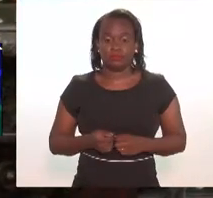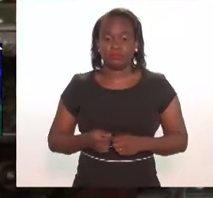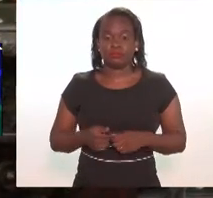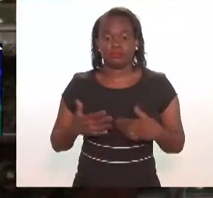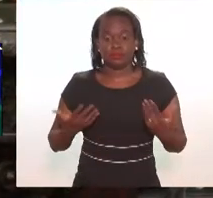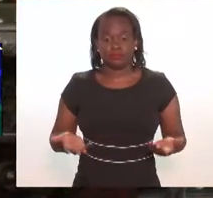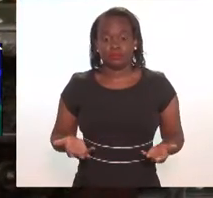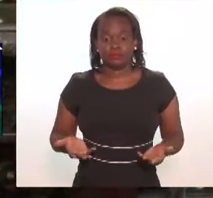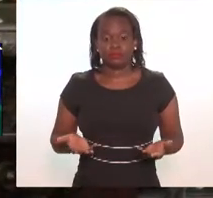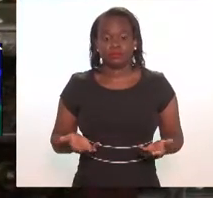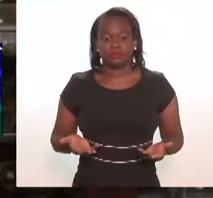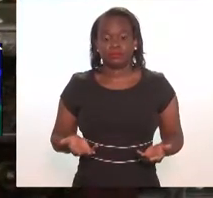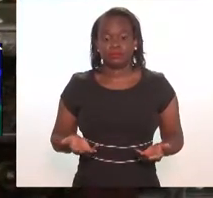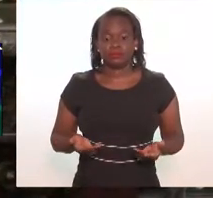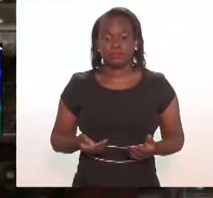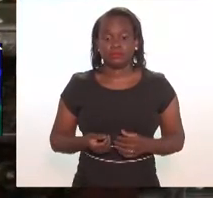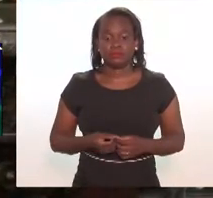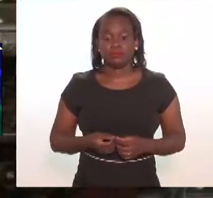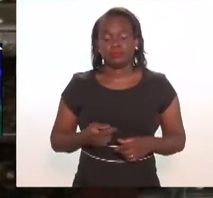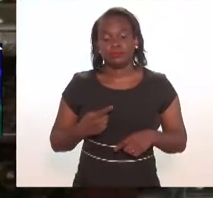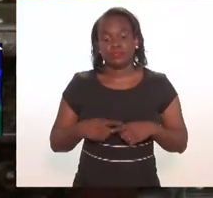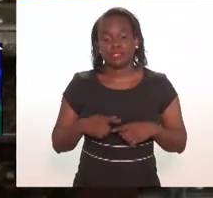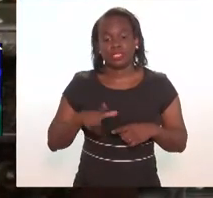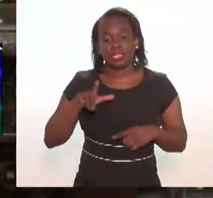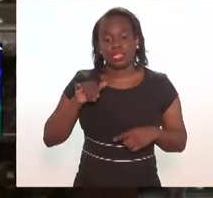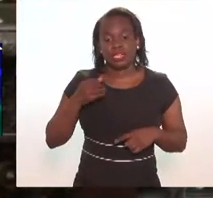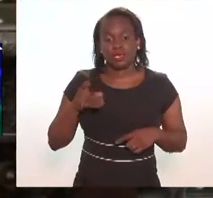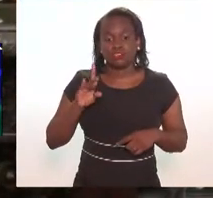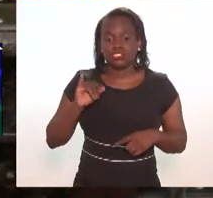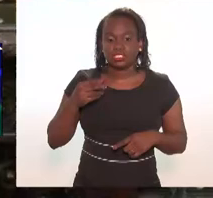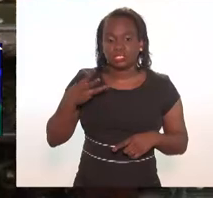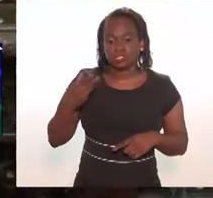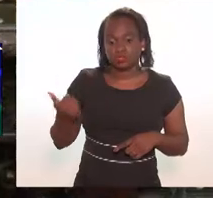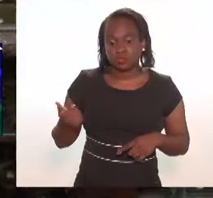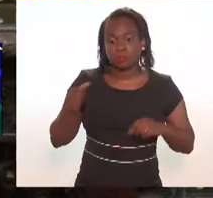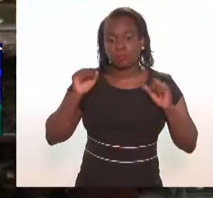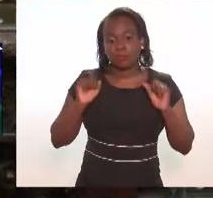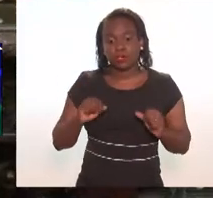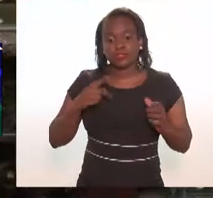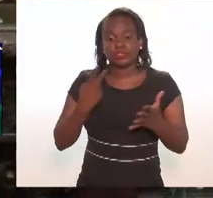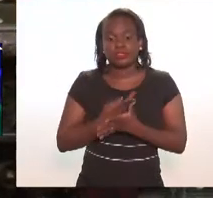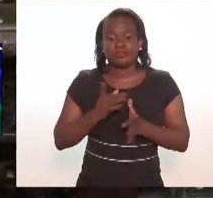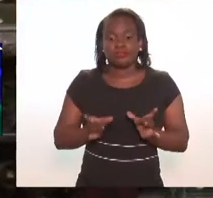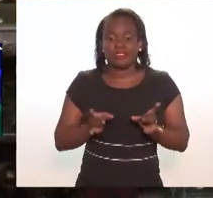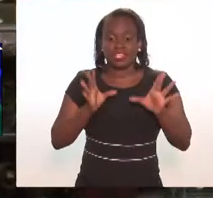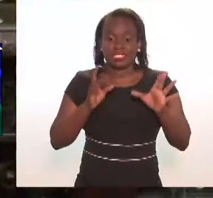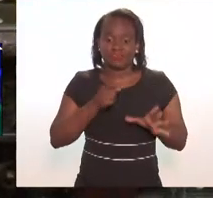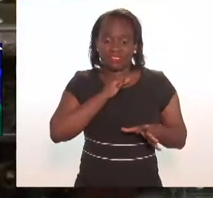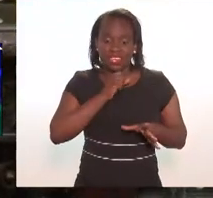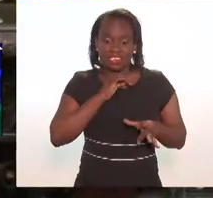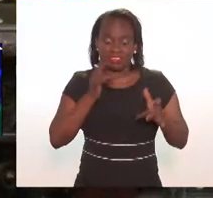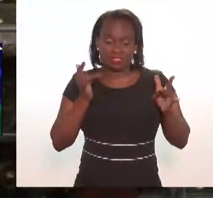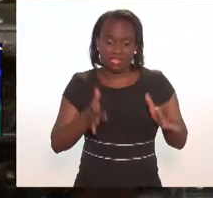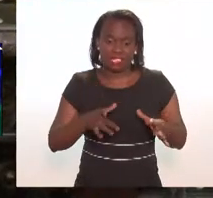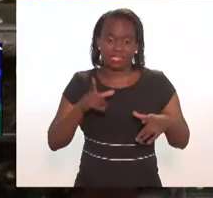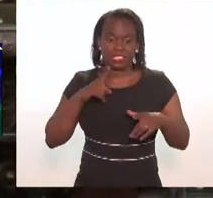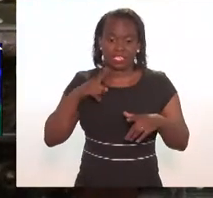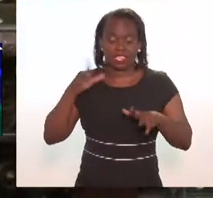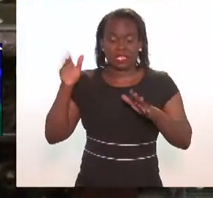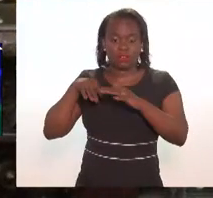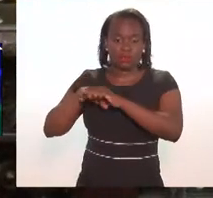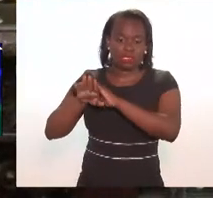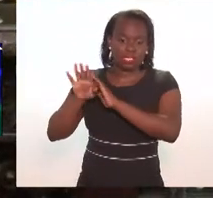Então, é porque o leilão é dia 31 e corre o risco de ser vendido como sucata as composições que